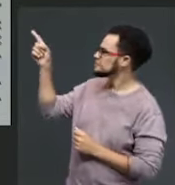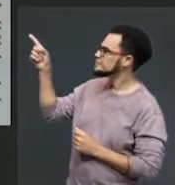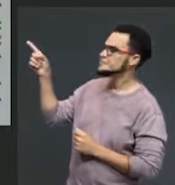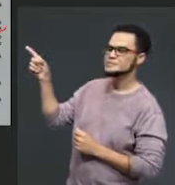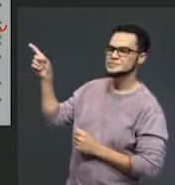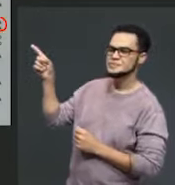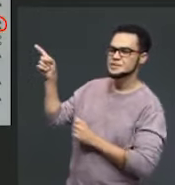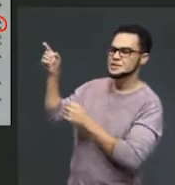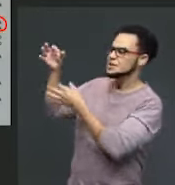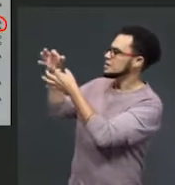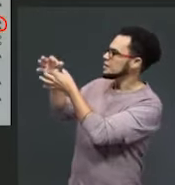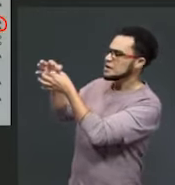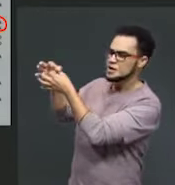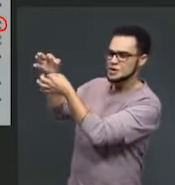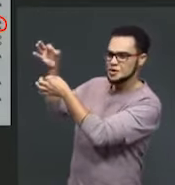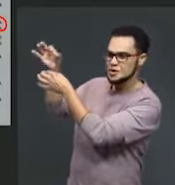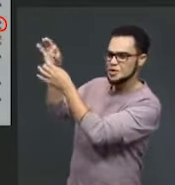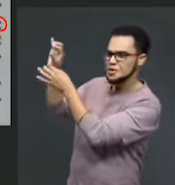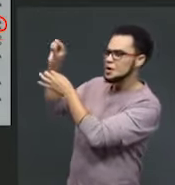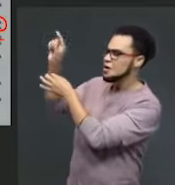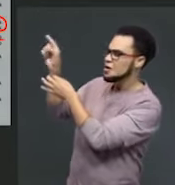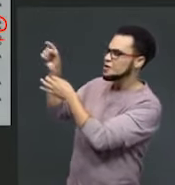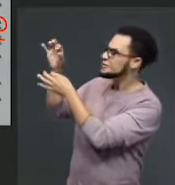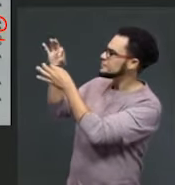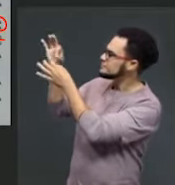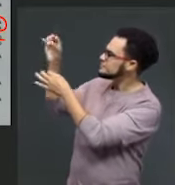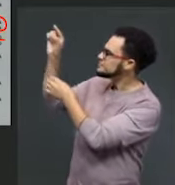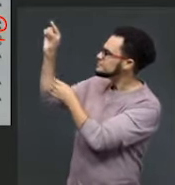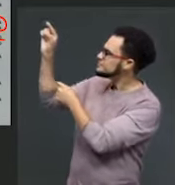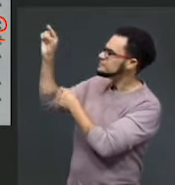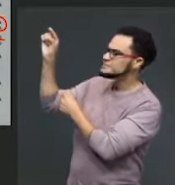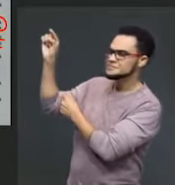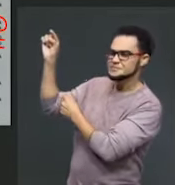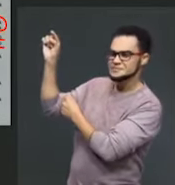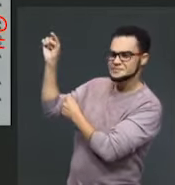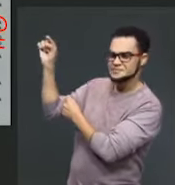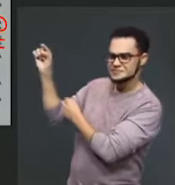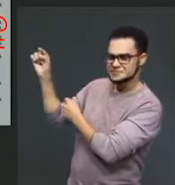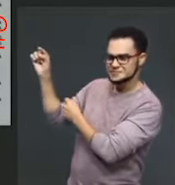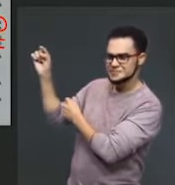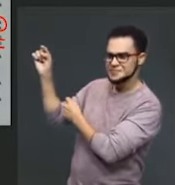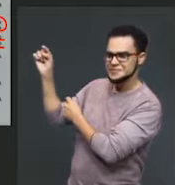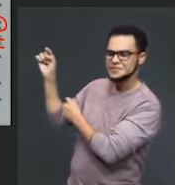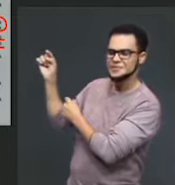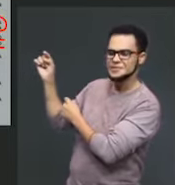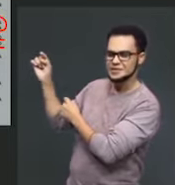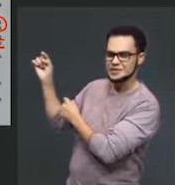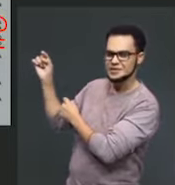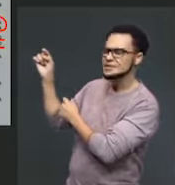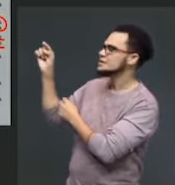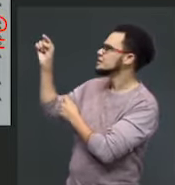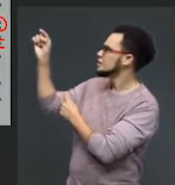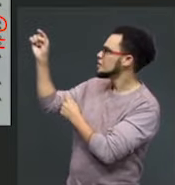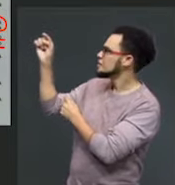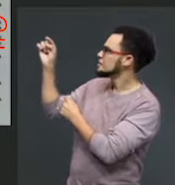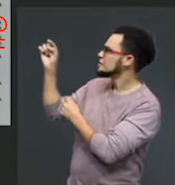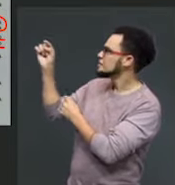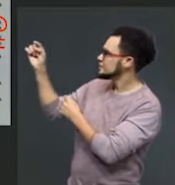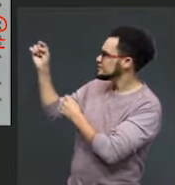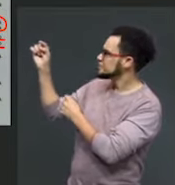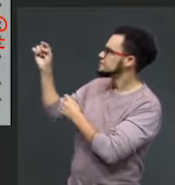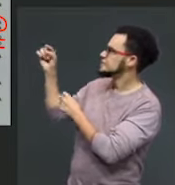tuba uterina, o ovário, o útero, que é muscular, aqui um